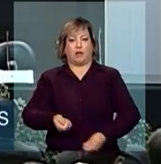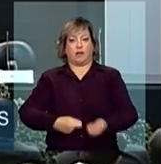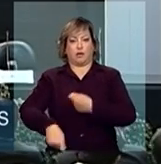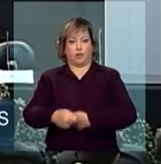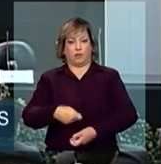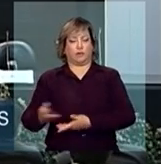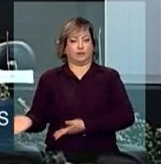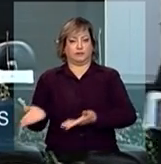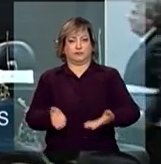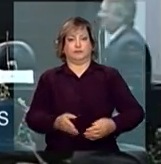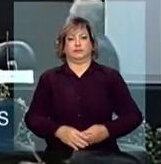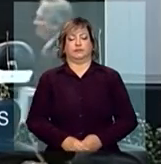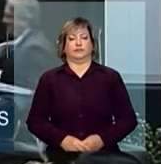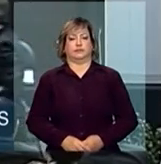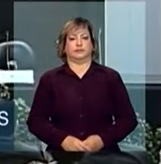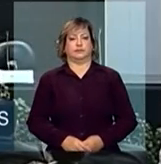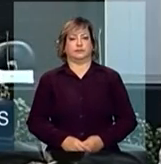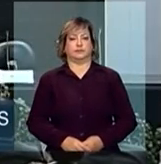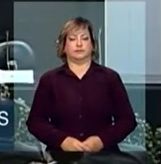Teribelli.